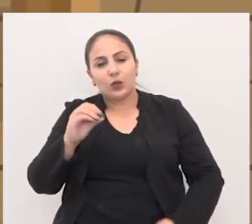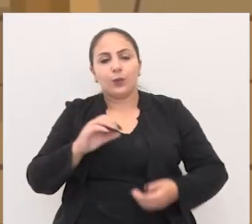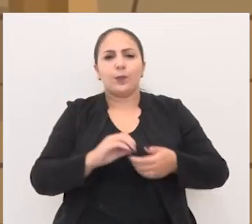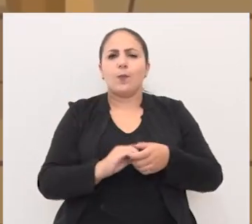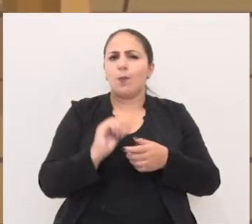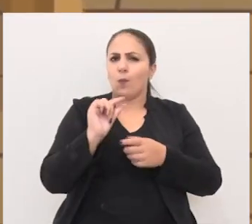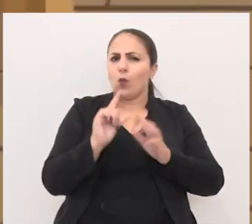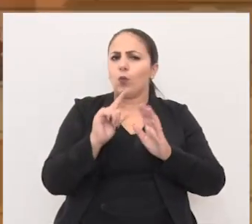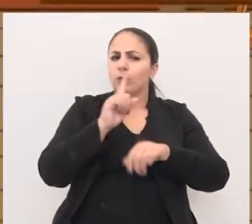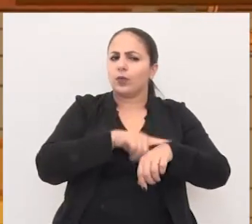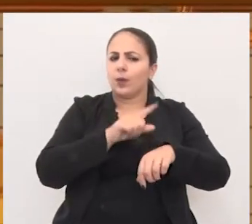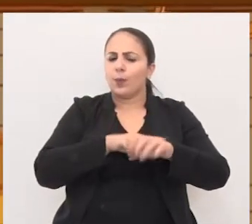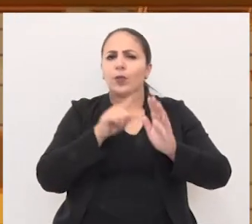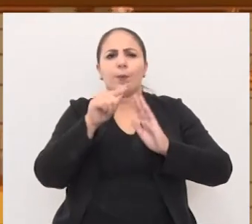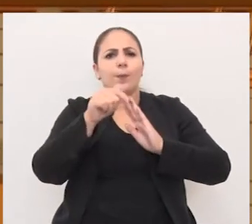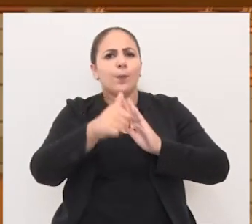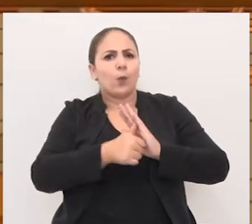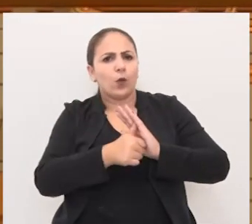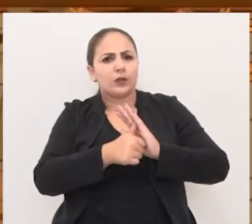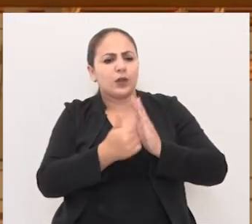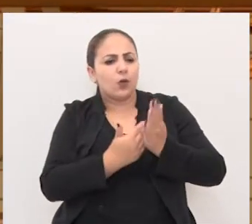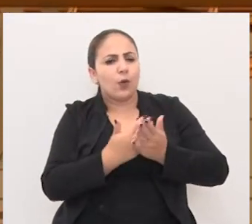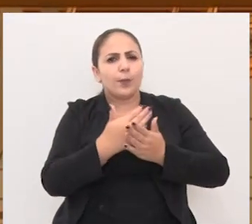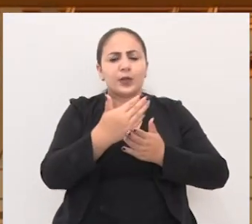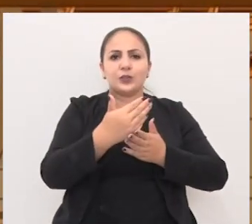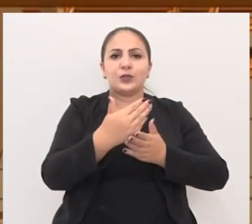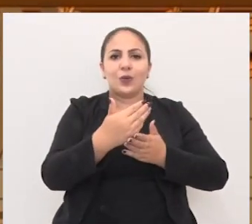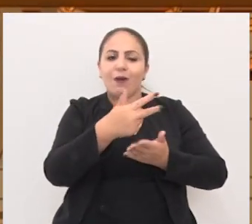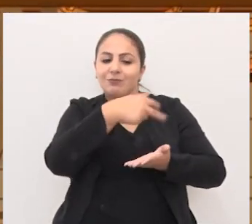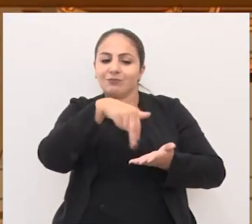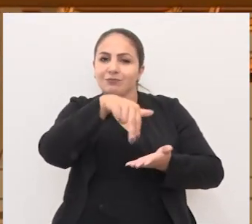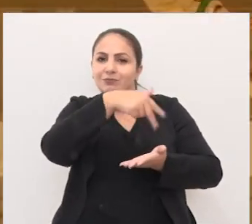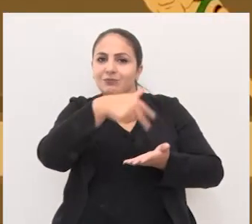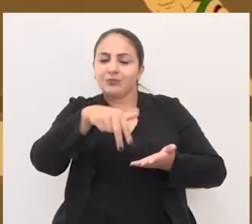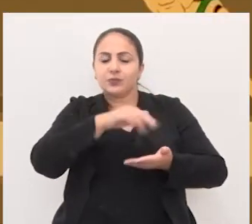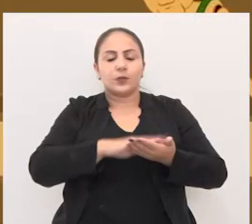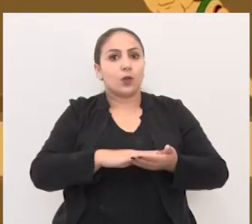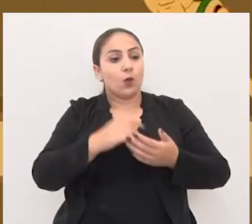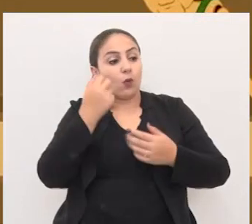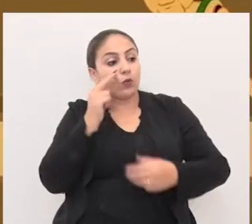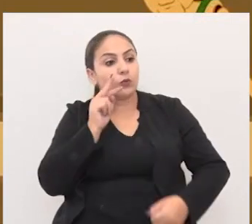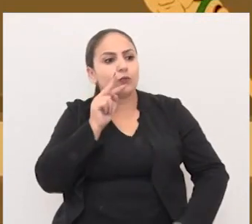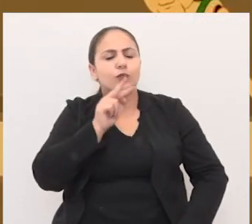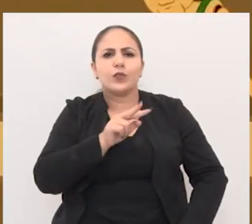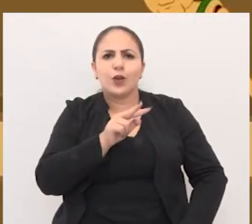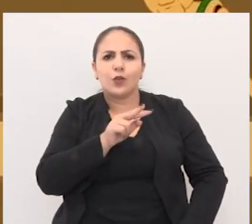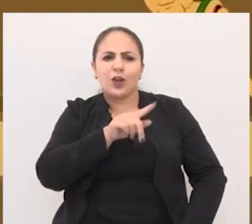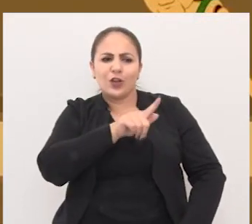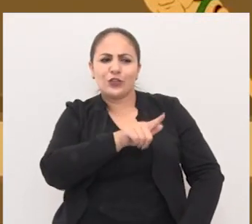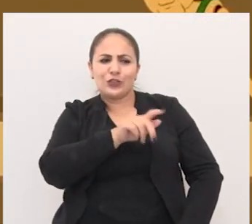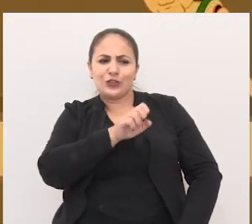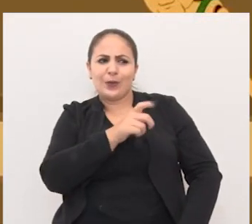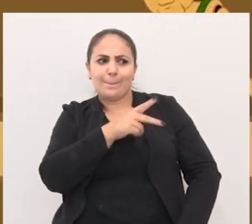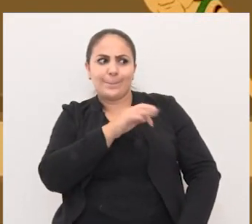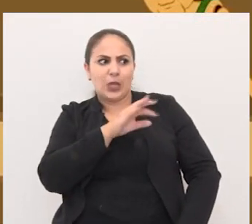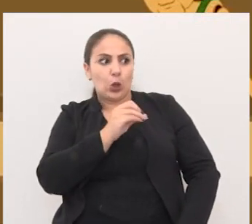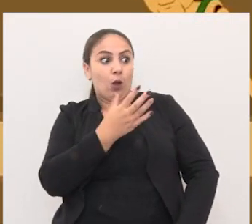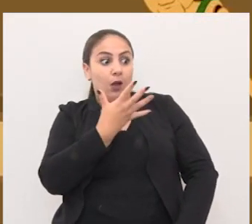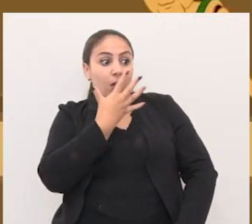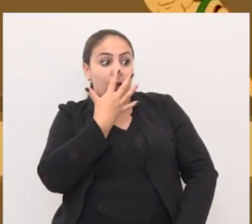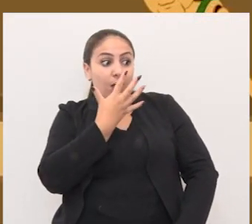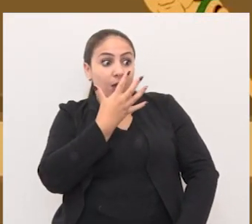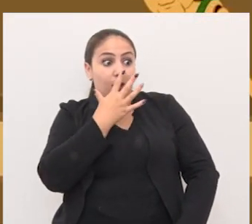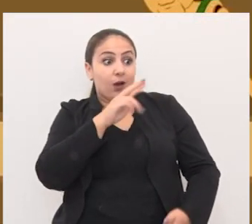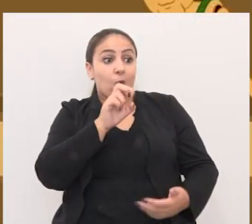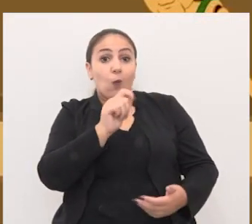tempo depois, o boneco saltou da cadeira e começou a dançar no quarto. Quando viu, Gepeto se segurou